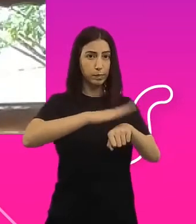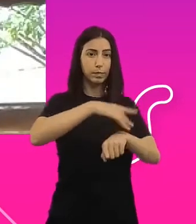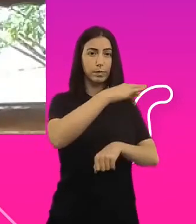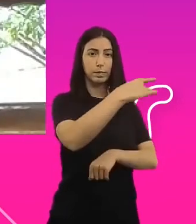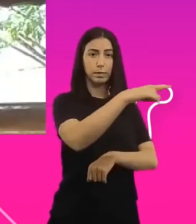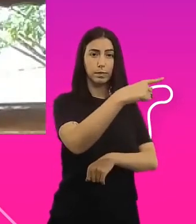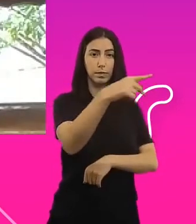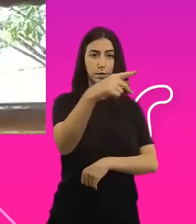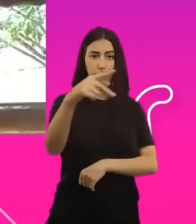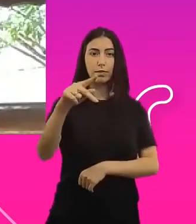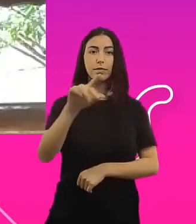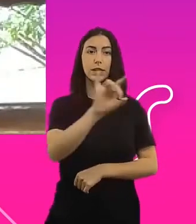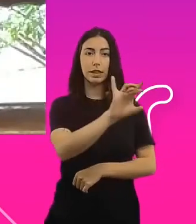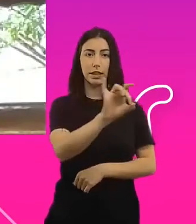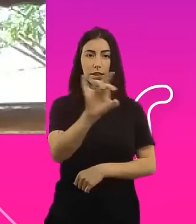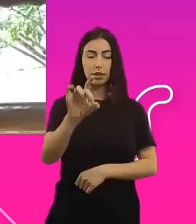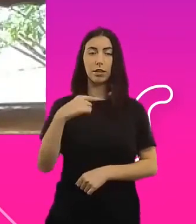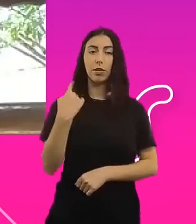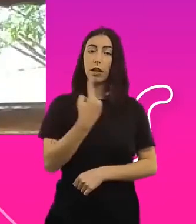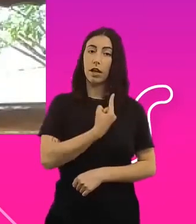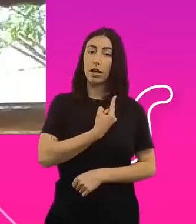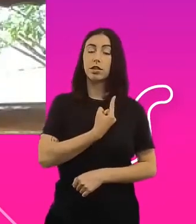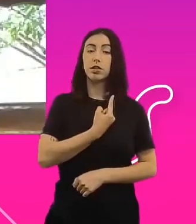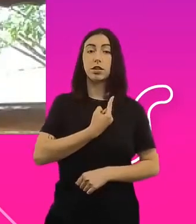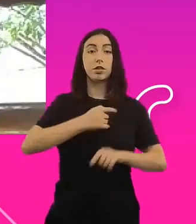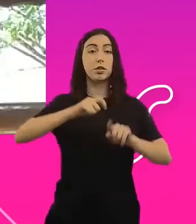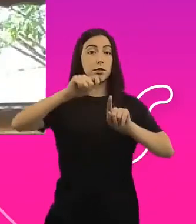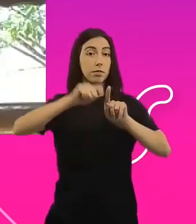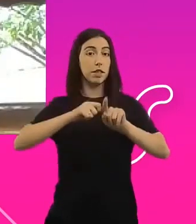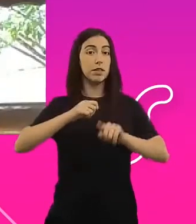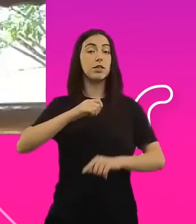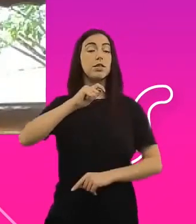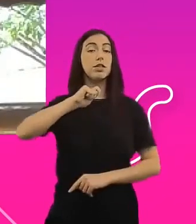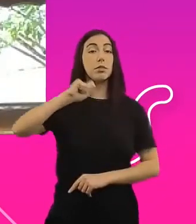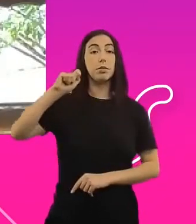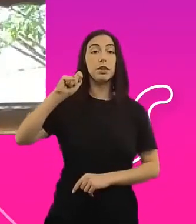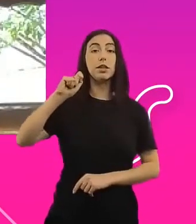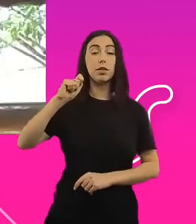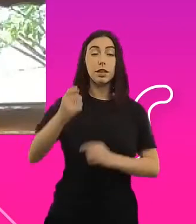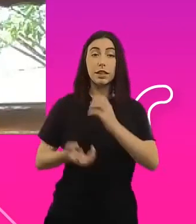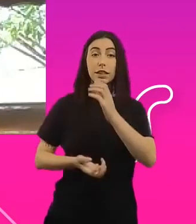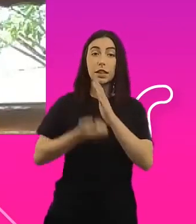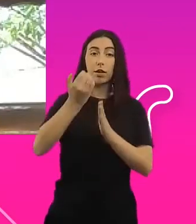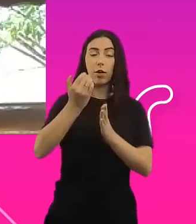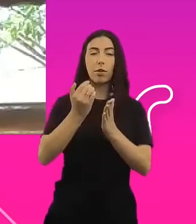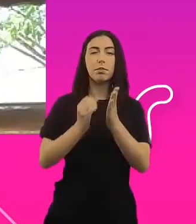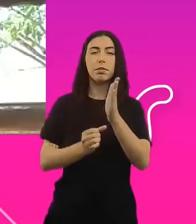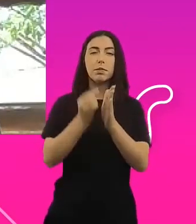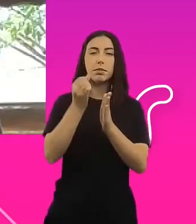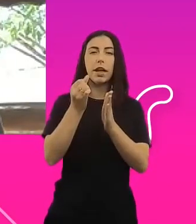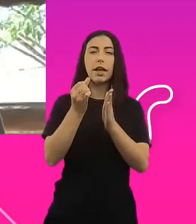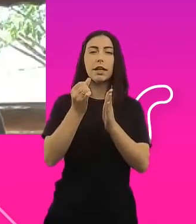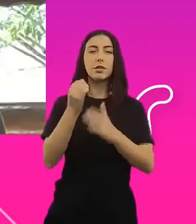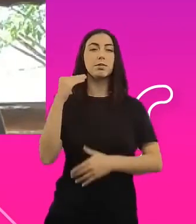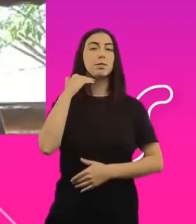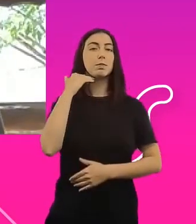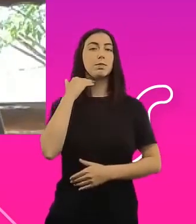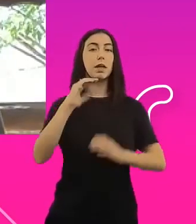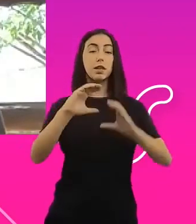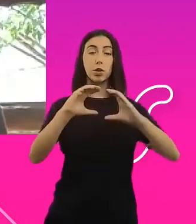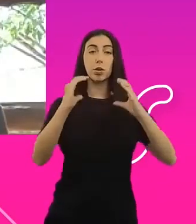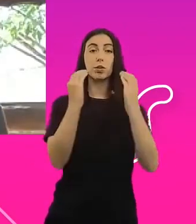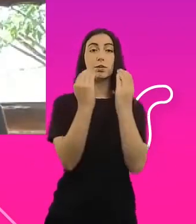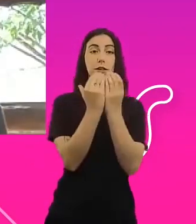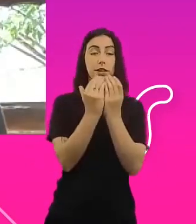lançou, né, ali em abril, o primeiro Banco Comunitário de Santa Catarina. Então, o que é a proposta do Banco Comunitário, né? O Banco Comunitário,